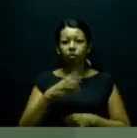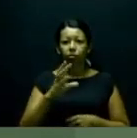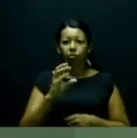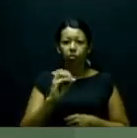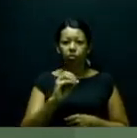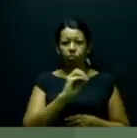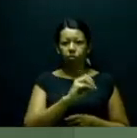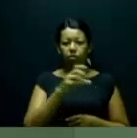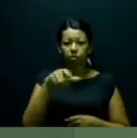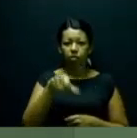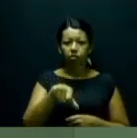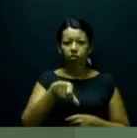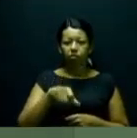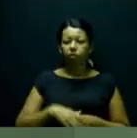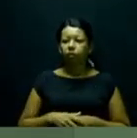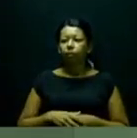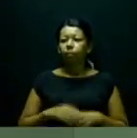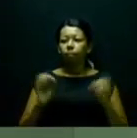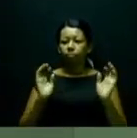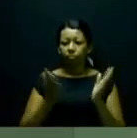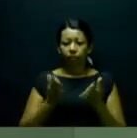em junho de 2009.